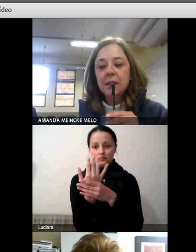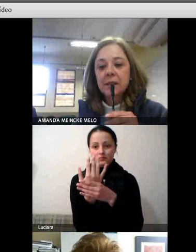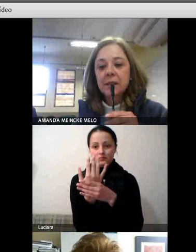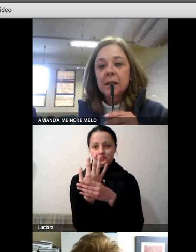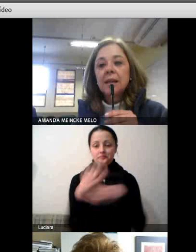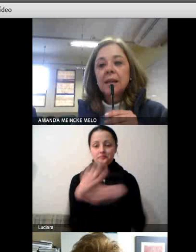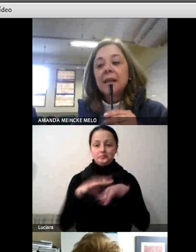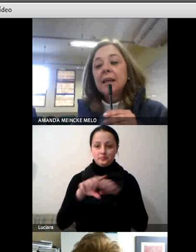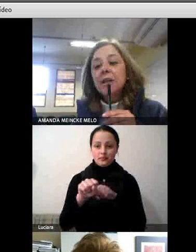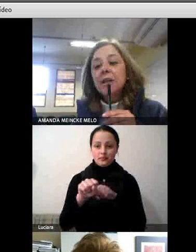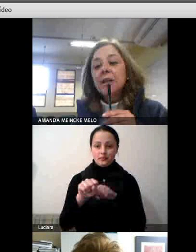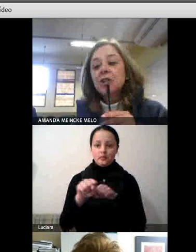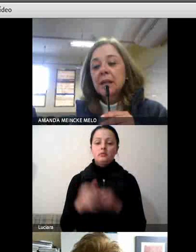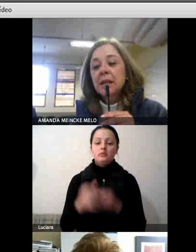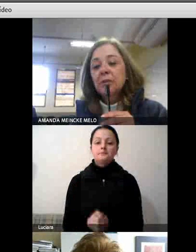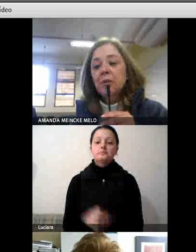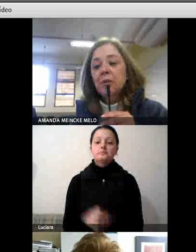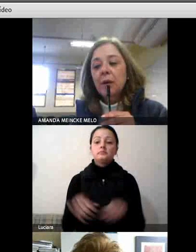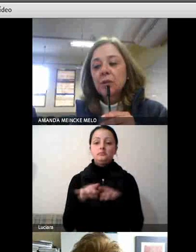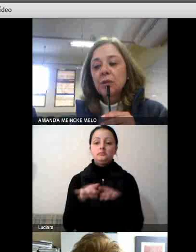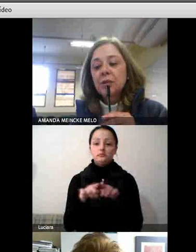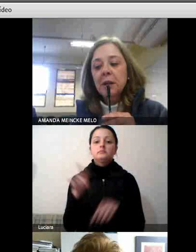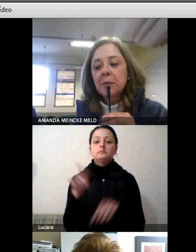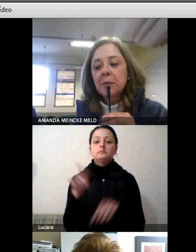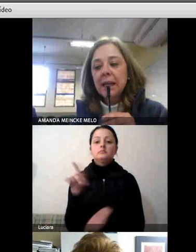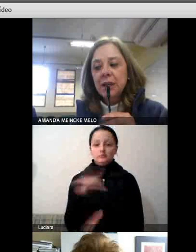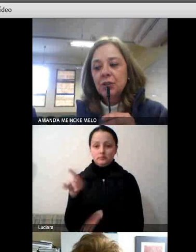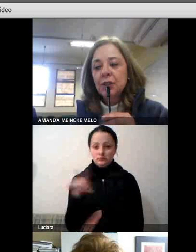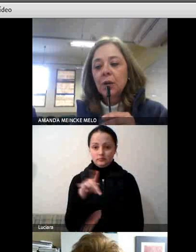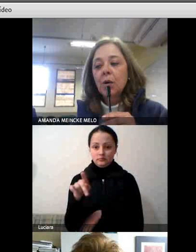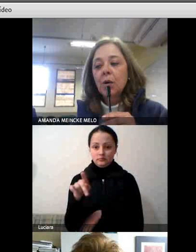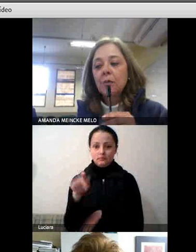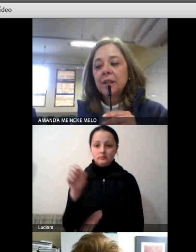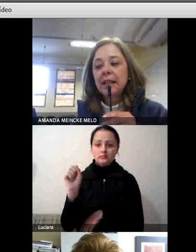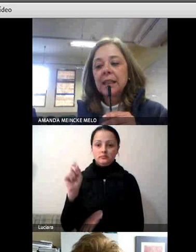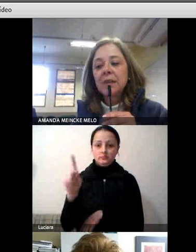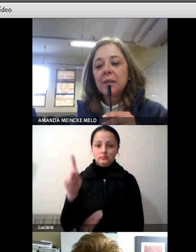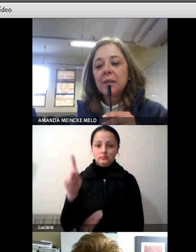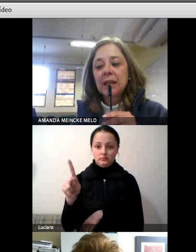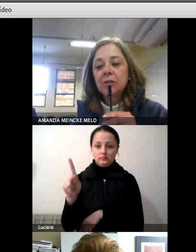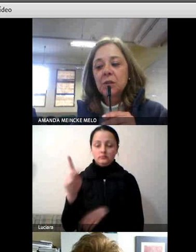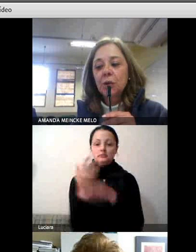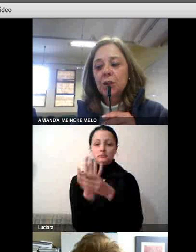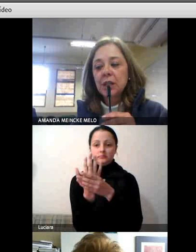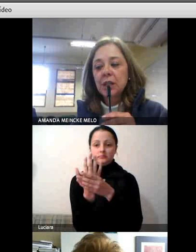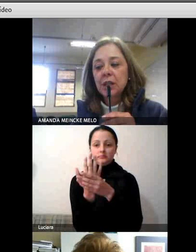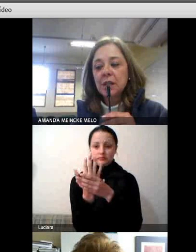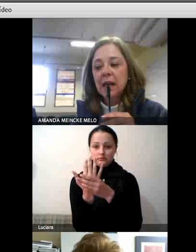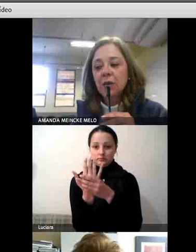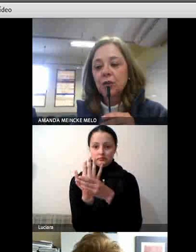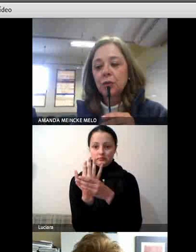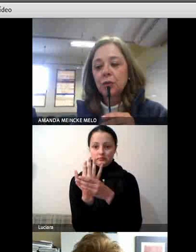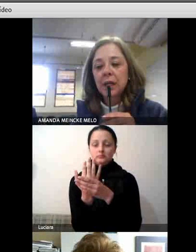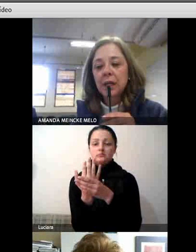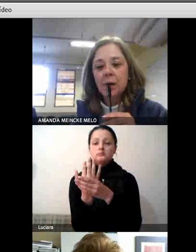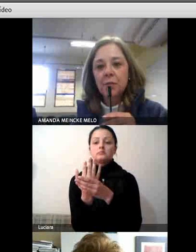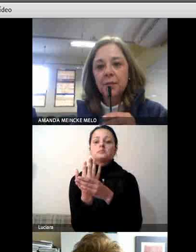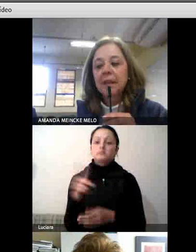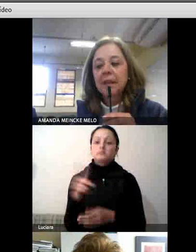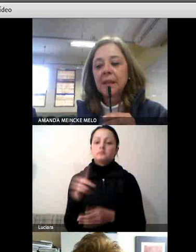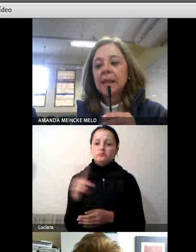URGS, instituição na qual é docente permanente, convidada no mestrado em Psicologia Social e